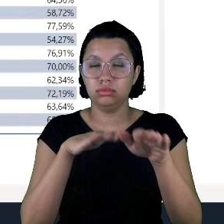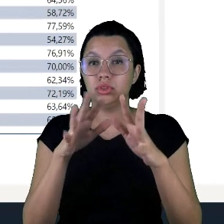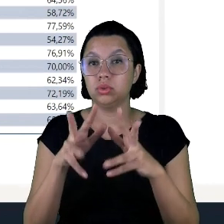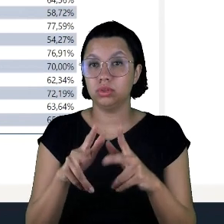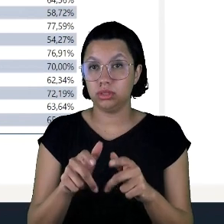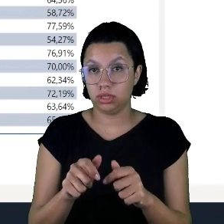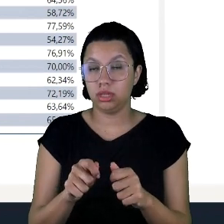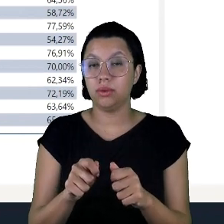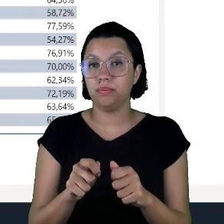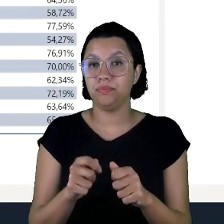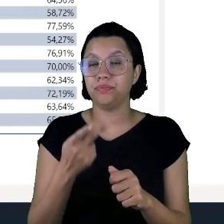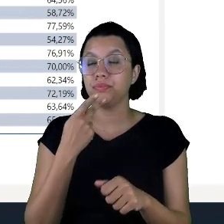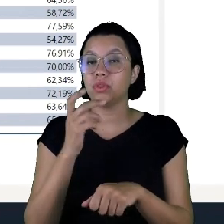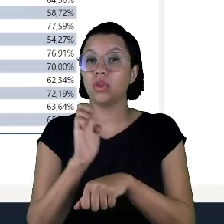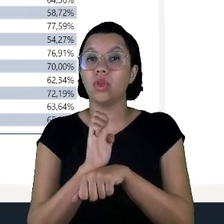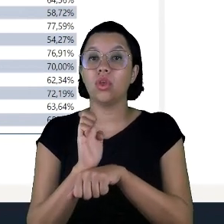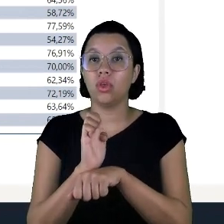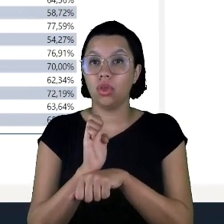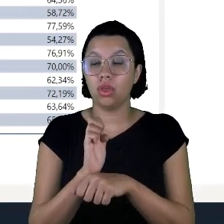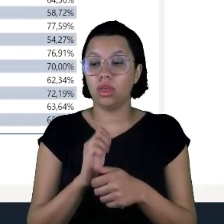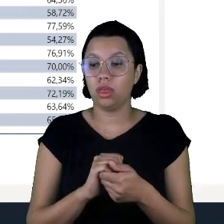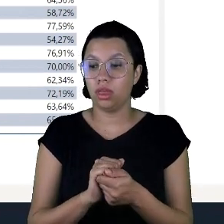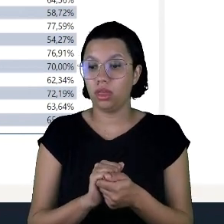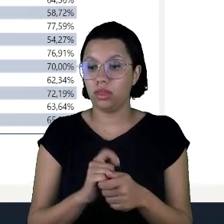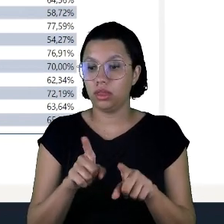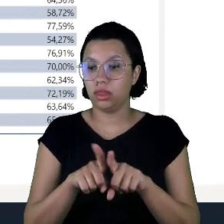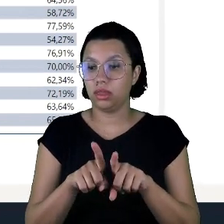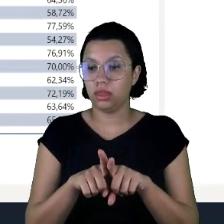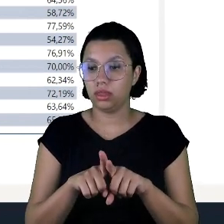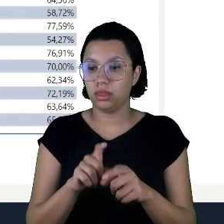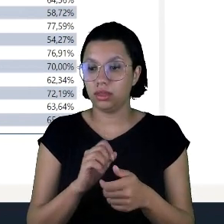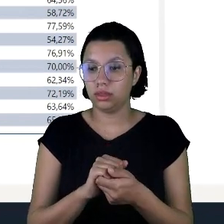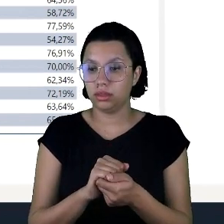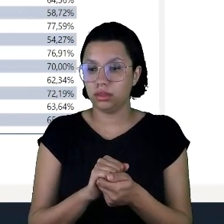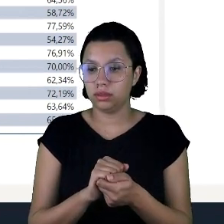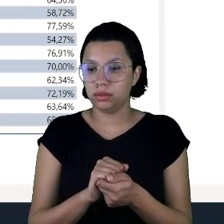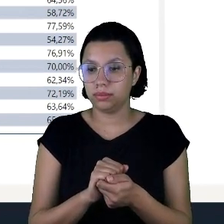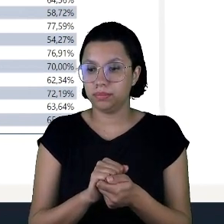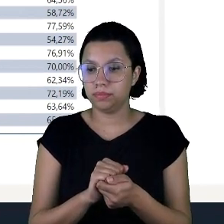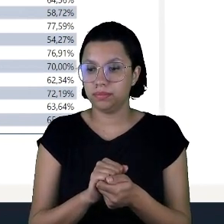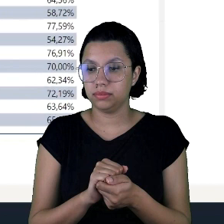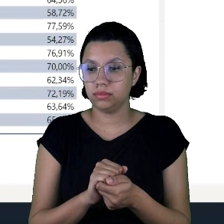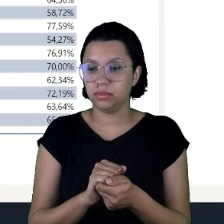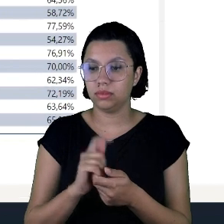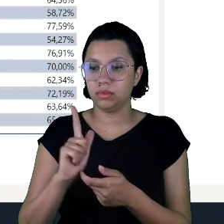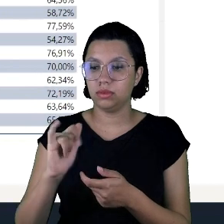congestionamento total, que inclui os sobreestados, e a taxa de congestionamento líquidas.